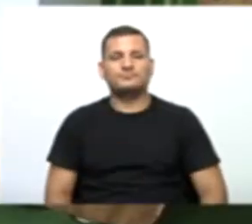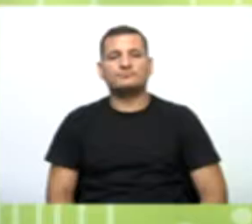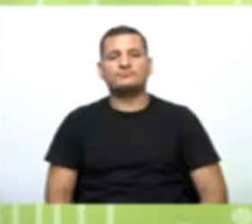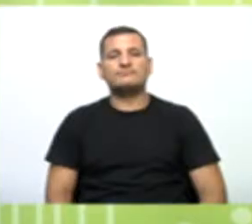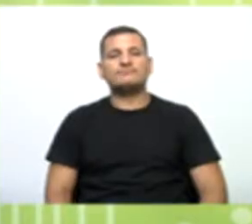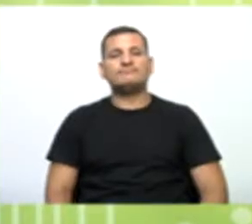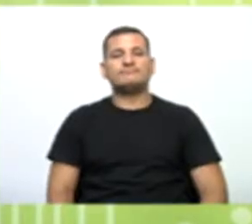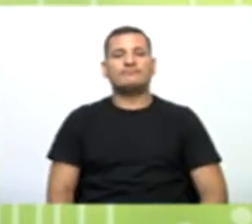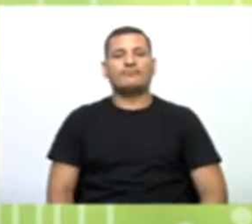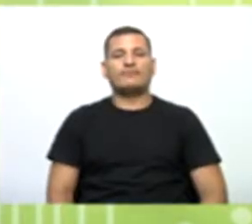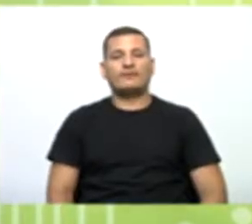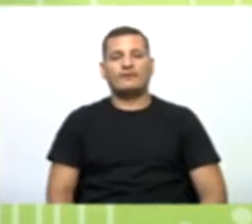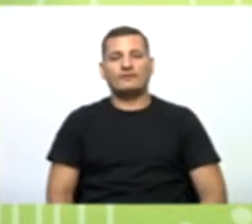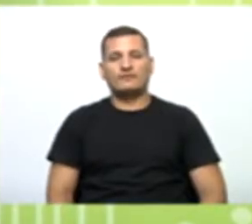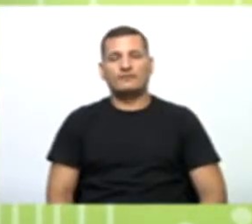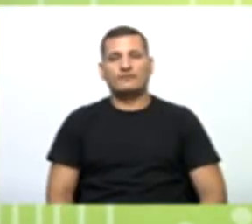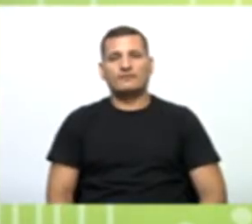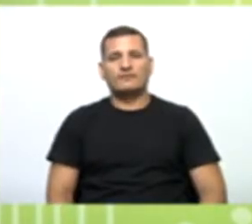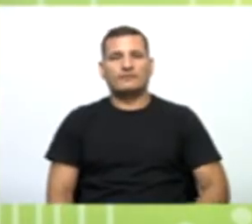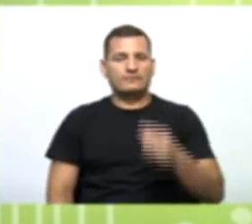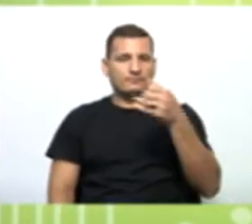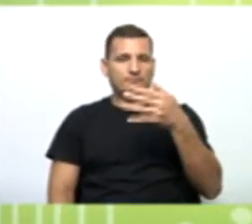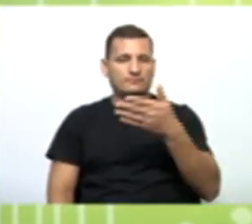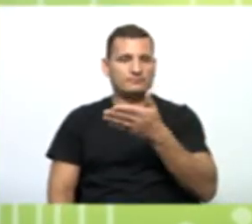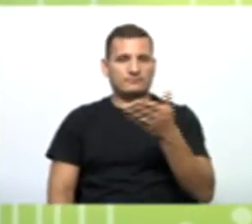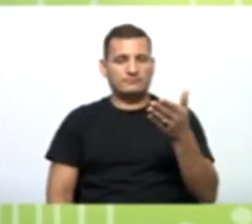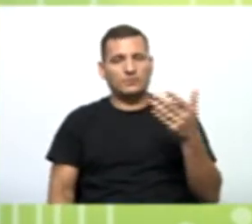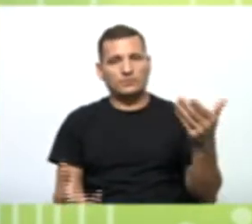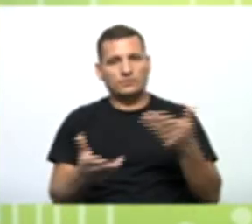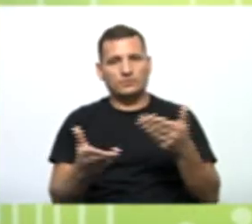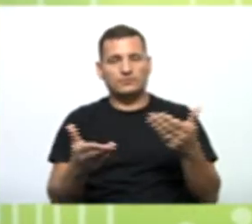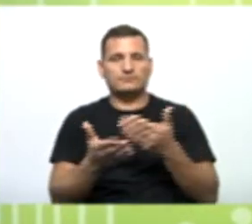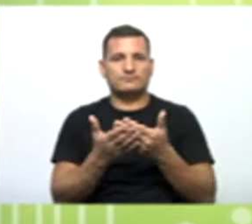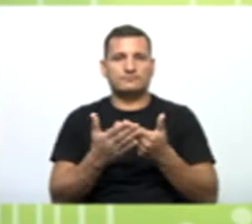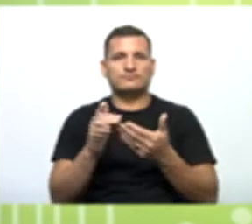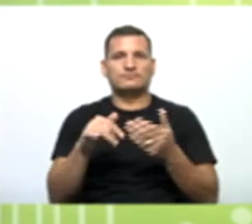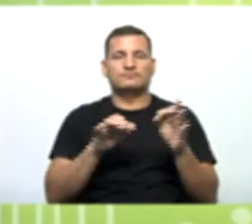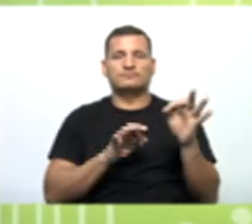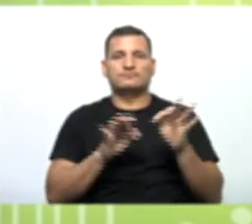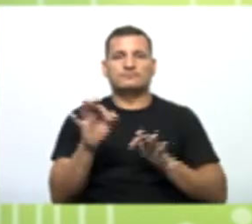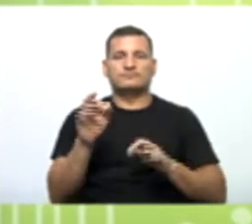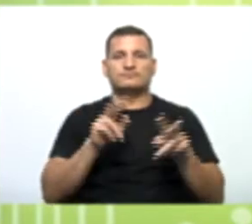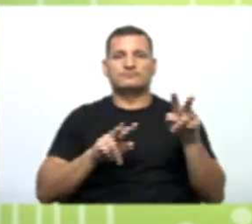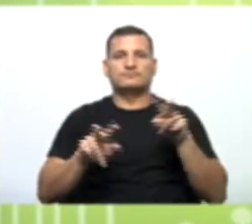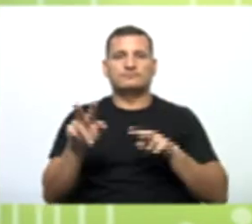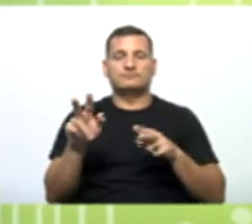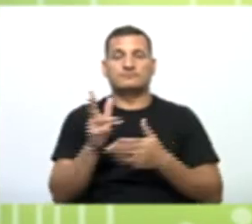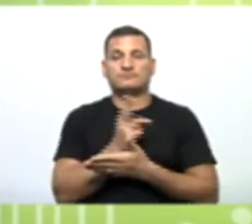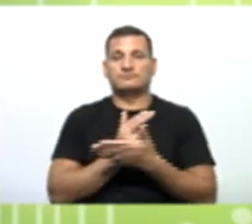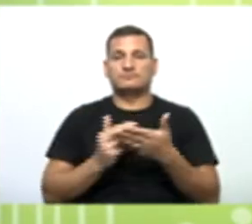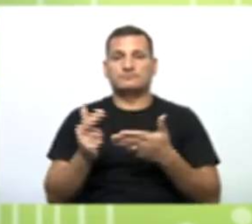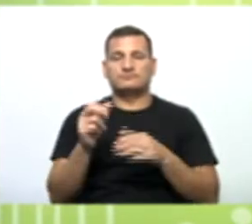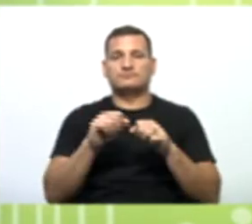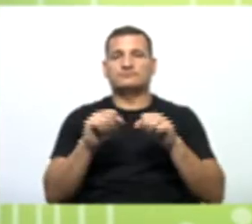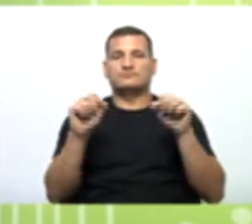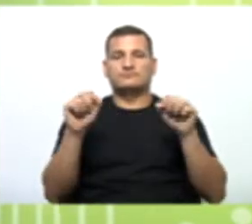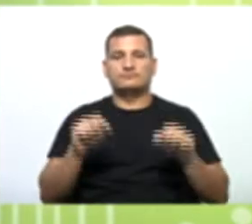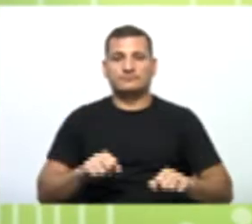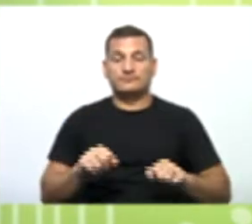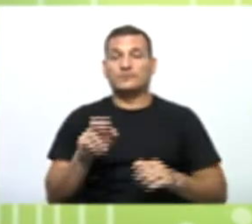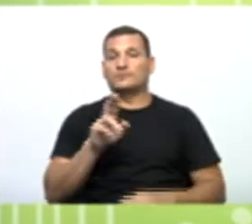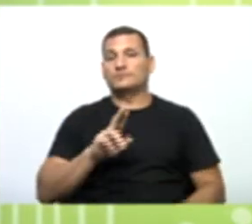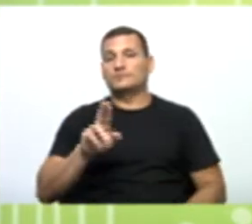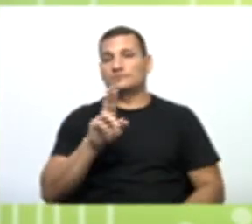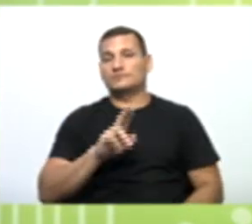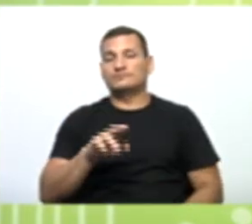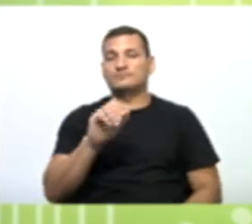aí. Então, gente, ó, como eu falei para vocês, hoje nossa aula é de planejamento visual e design de software. Nós vamos utilizar uma